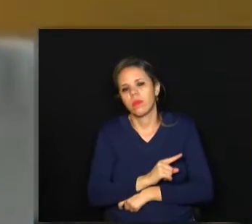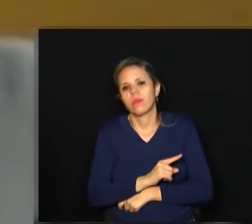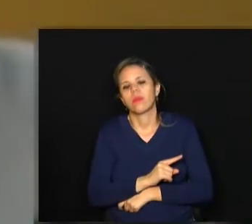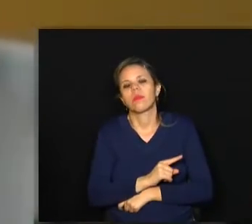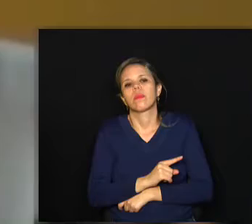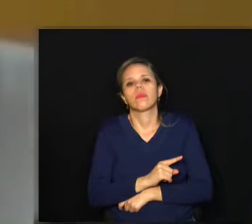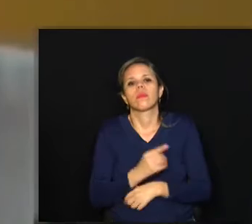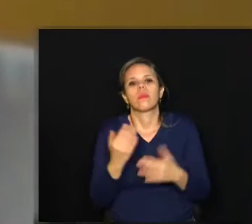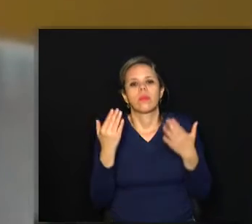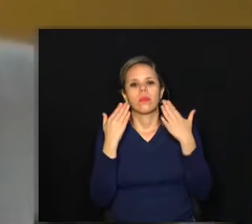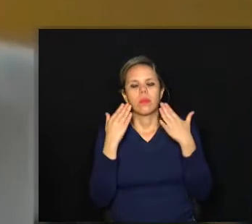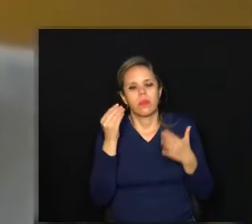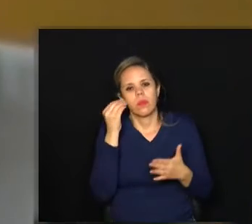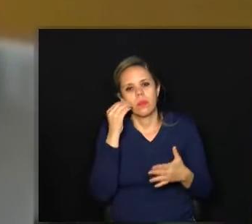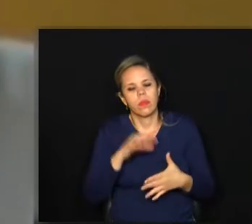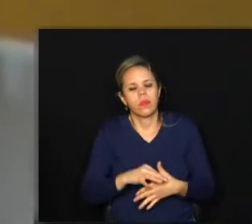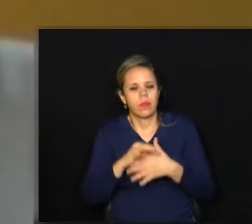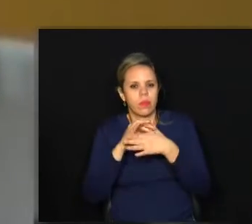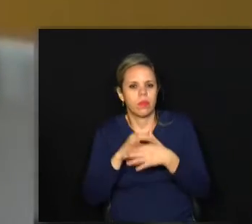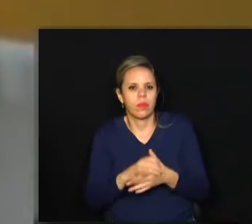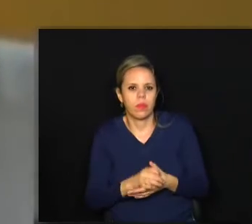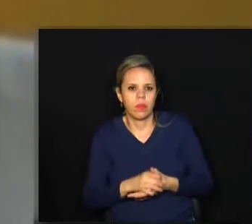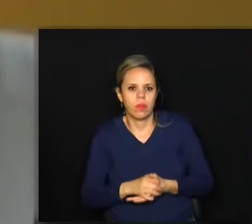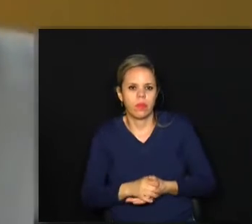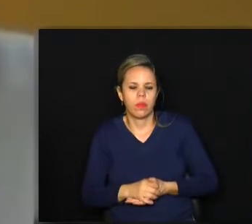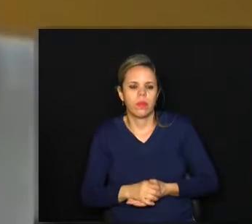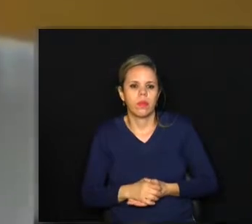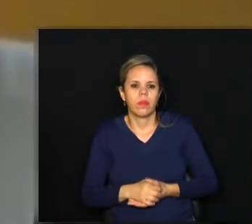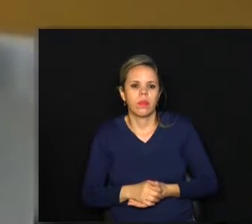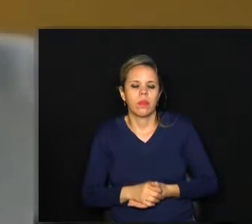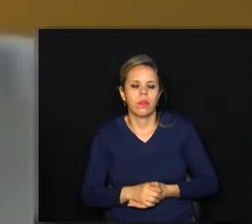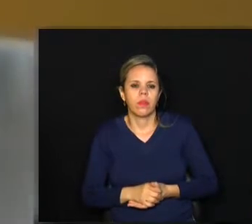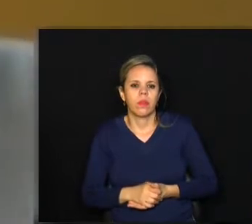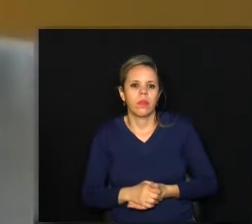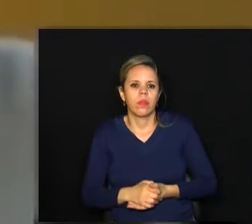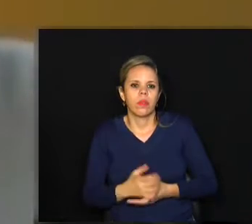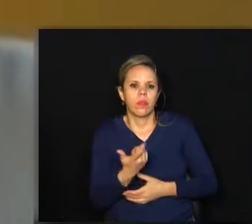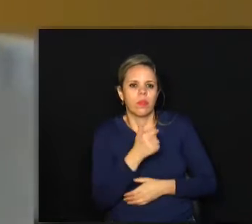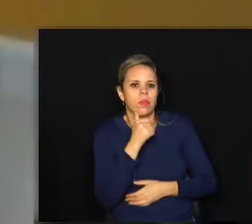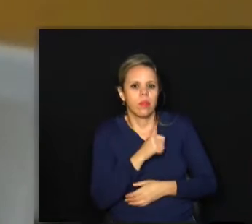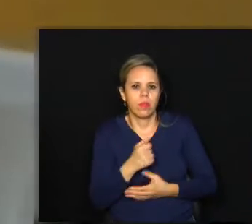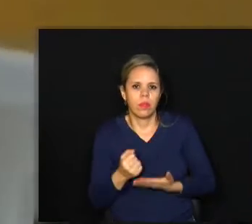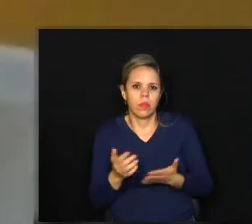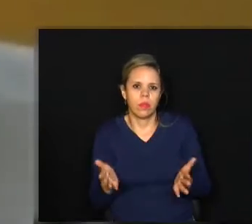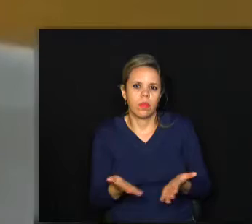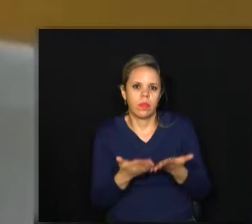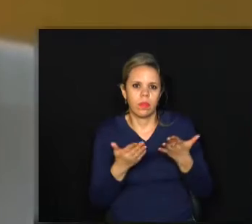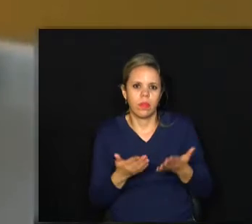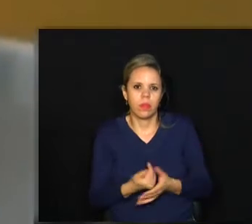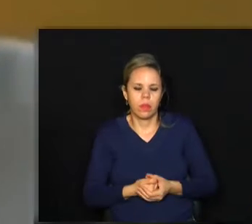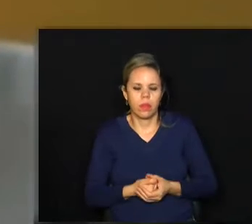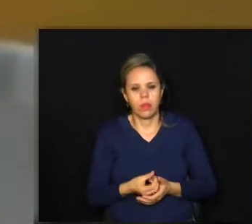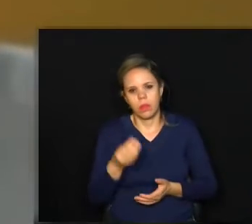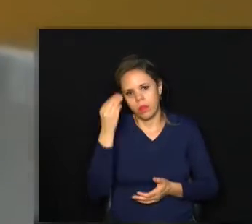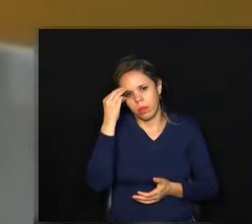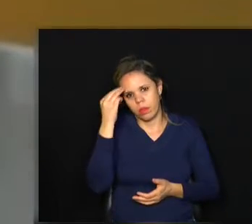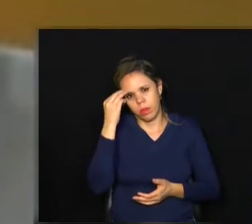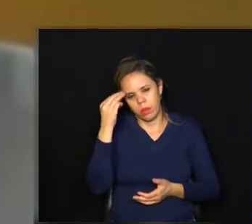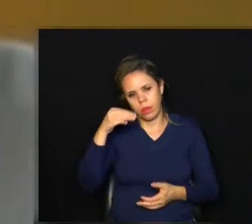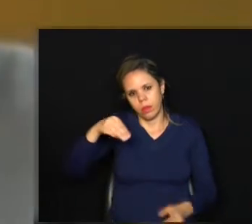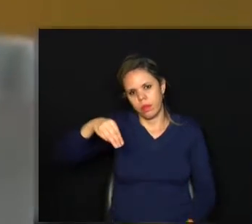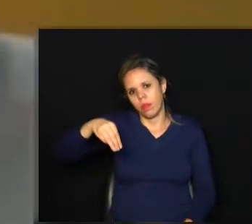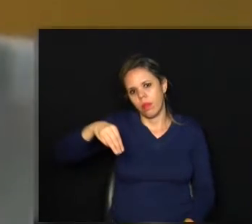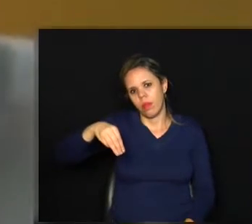de frente para tentar liderar, inspirar, potencializar outras mulheres através dessa memória do legado da Marielle, a gente